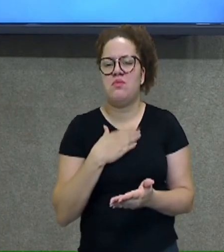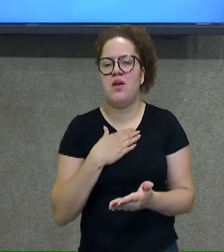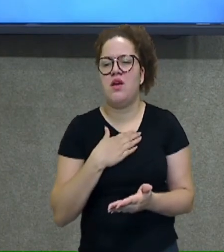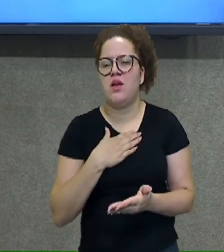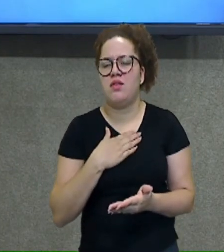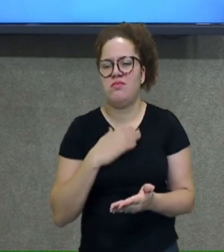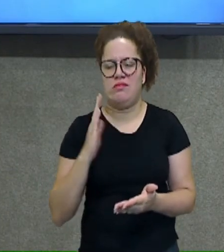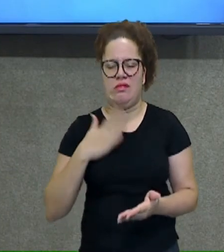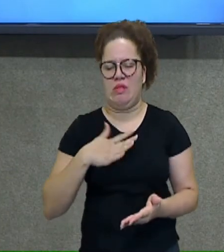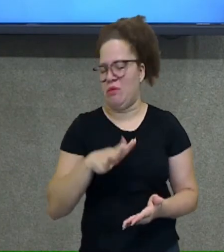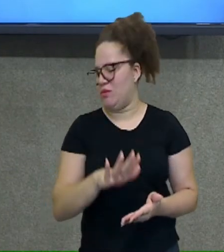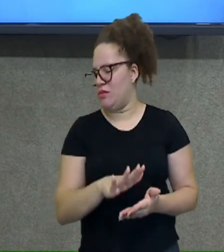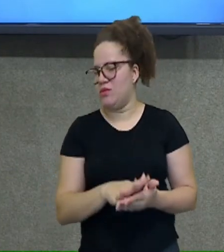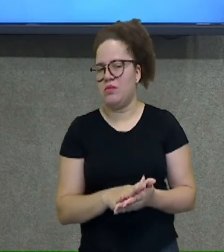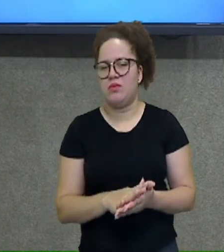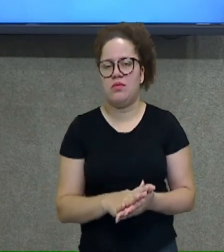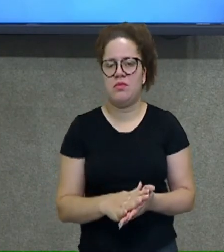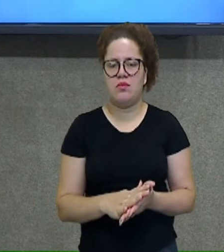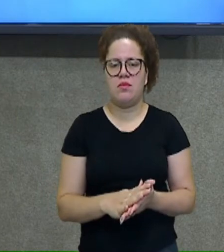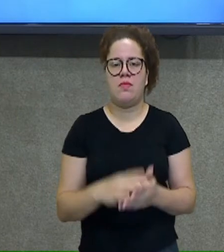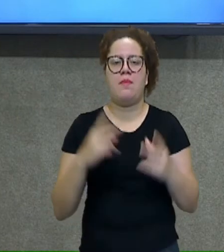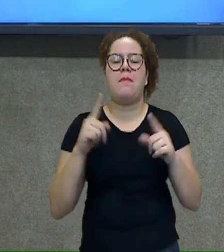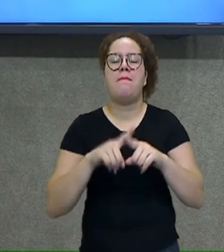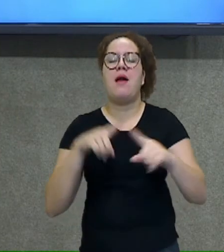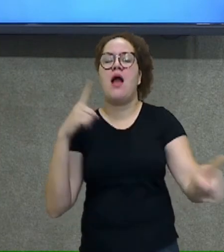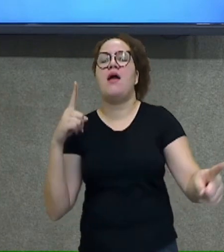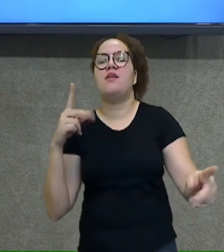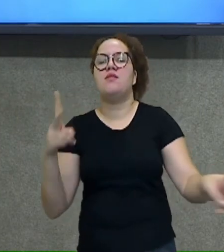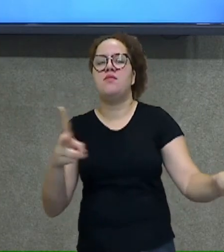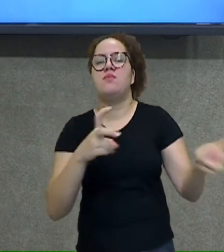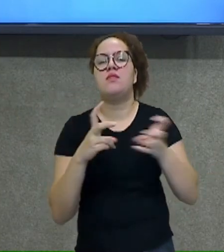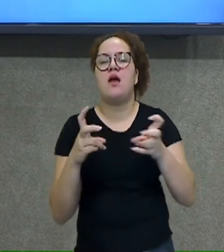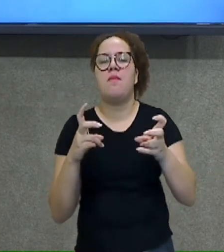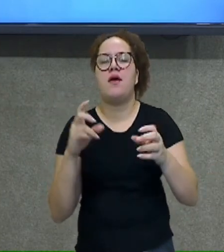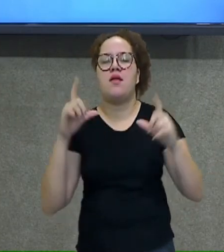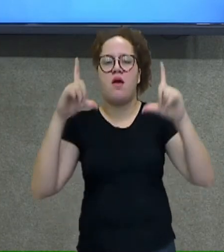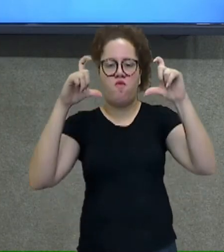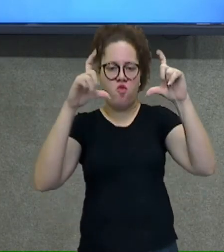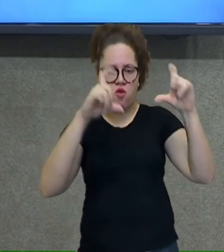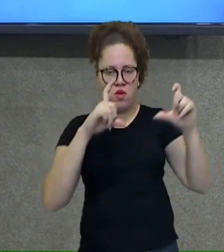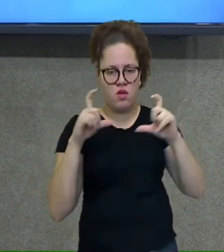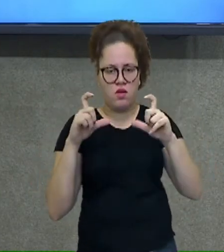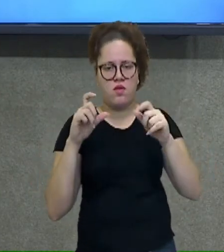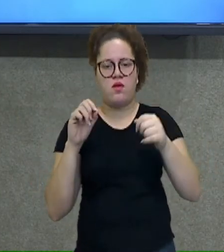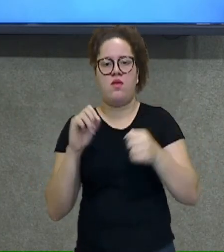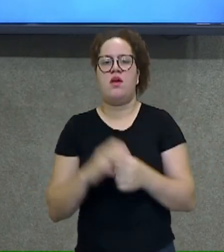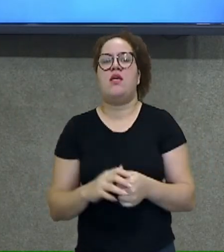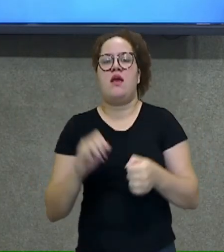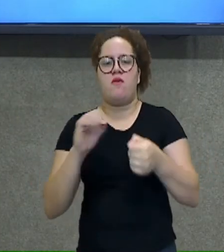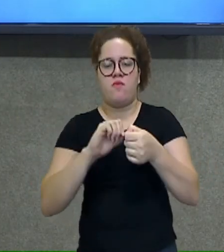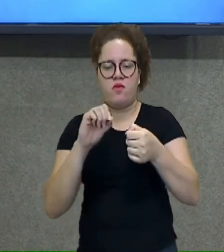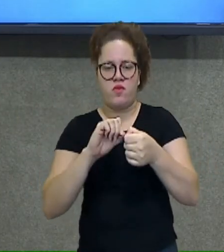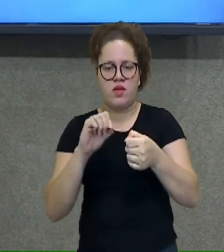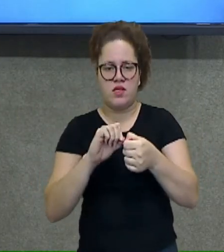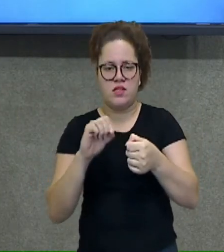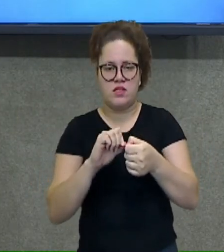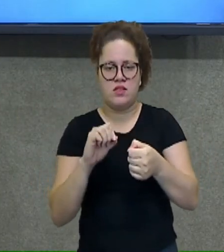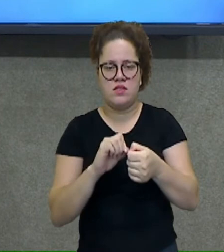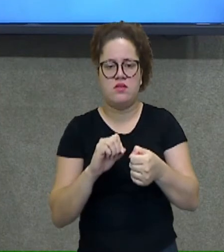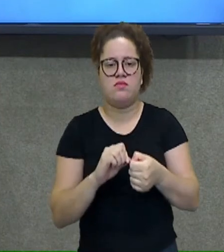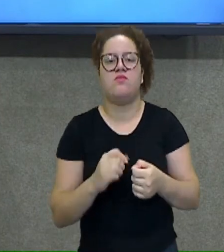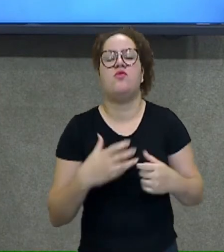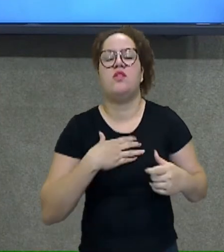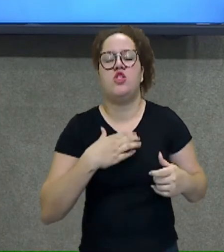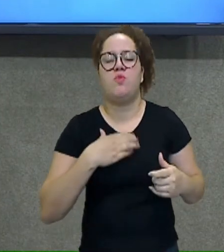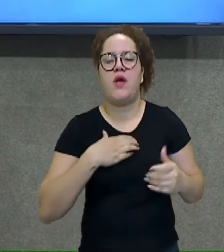repulsa. Mas você olhando as fotografias, olhando com um olhar que o Vic Muniz conseguiu transmitir através da sua fotografia, através